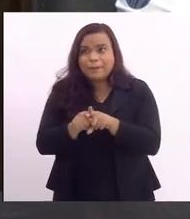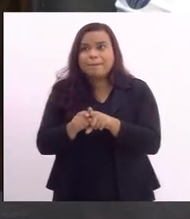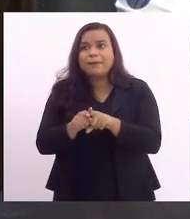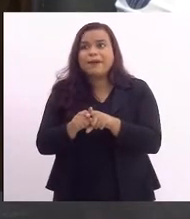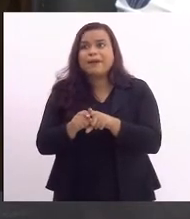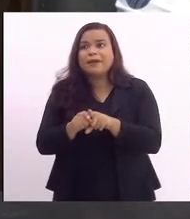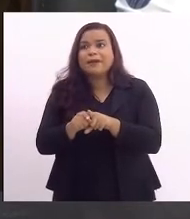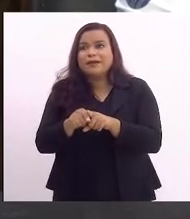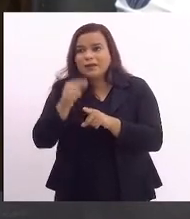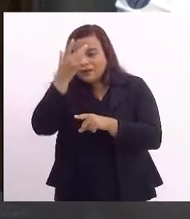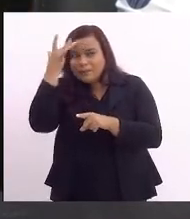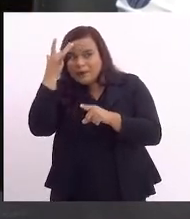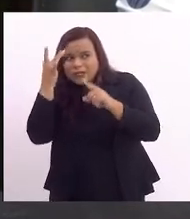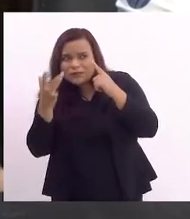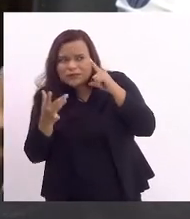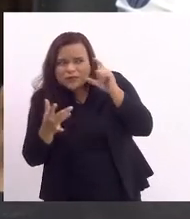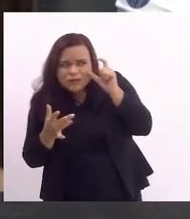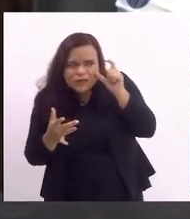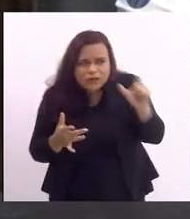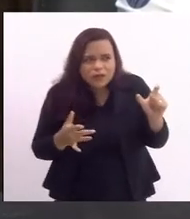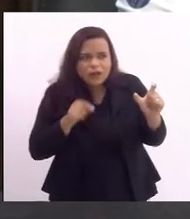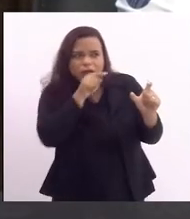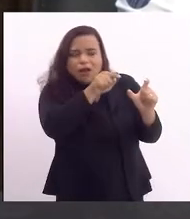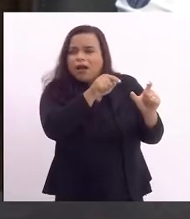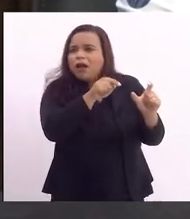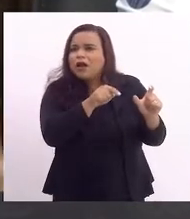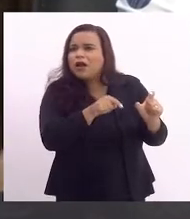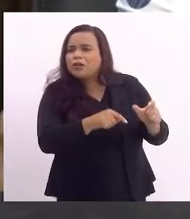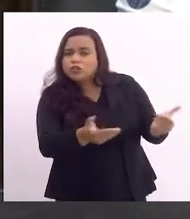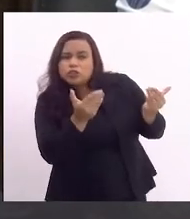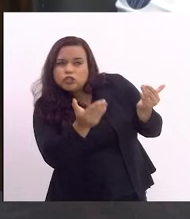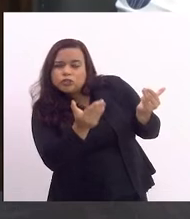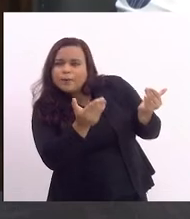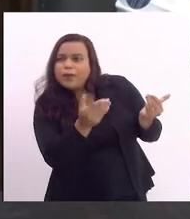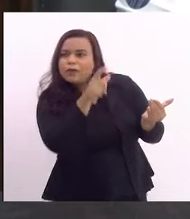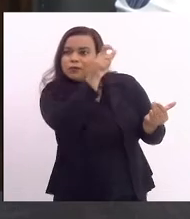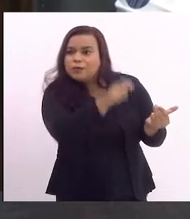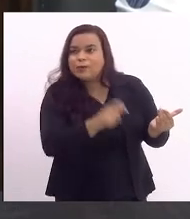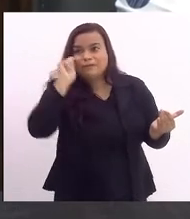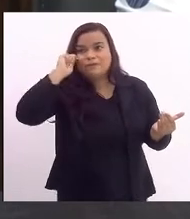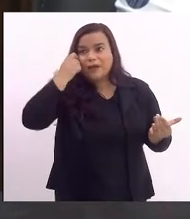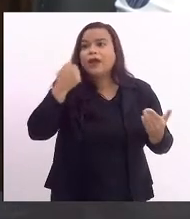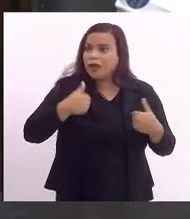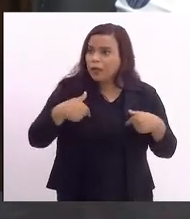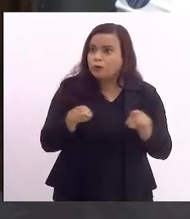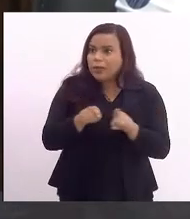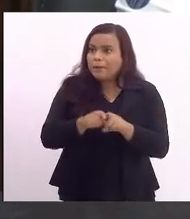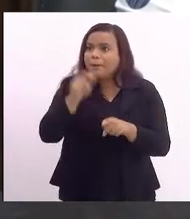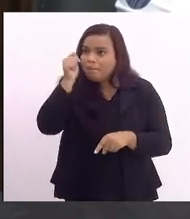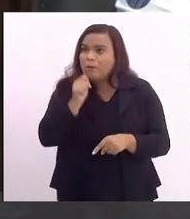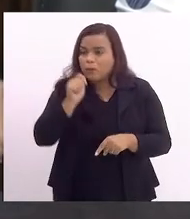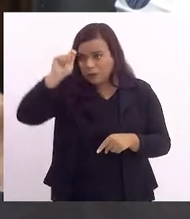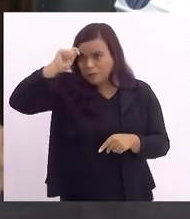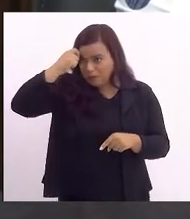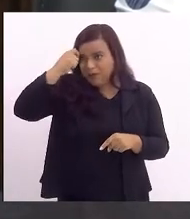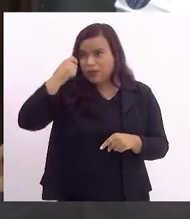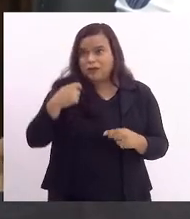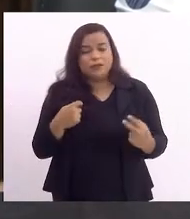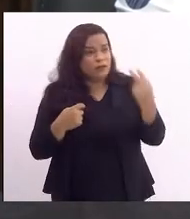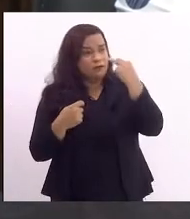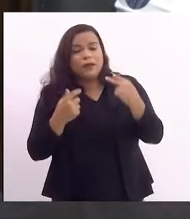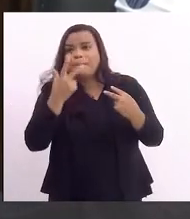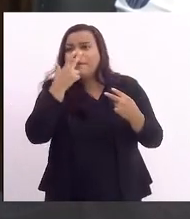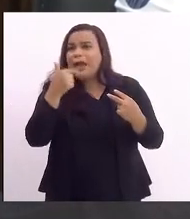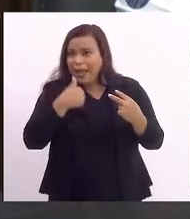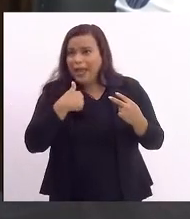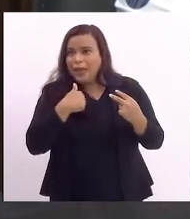do suspeito padrão, né, ela sempre ia alcançar o nosso corpo, e eu, mesmo sendo mulher, mulher preta, também era colocada como cúmplice de um crime que meu